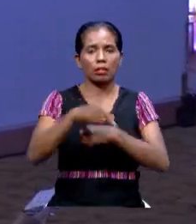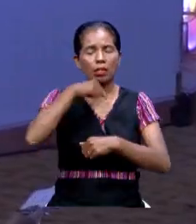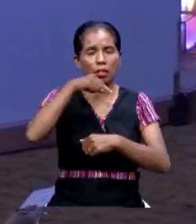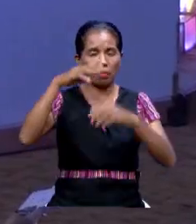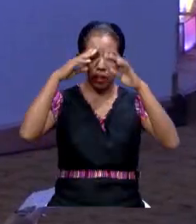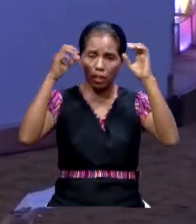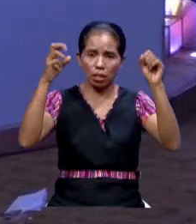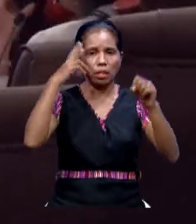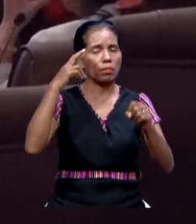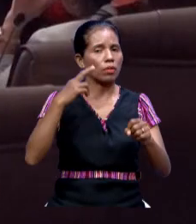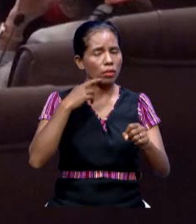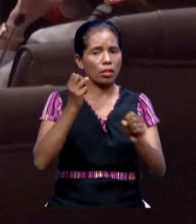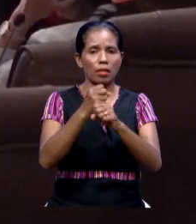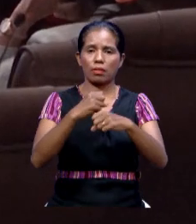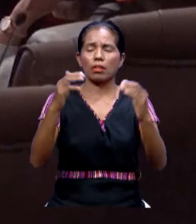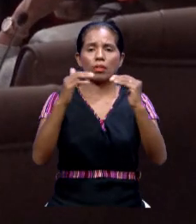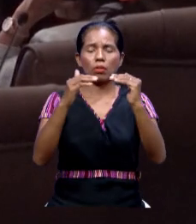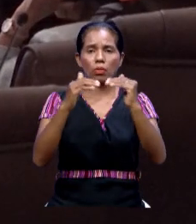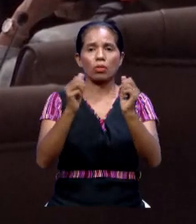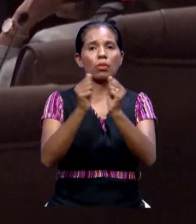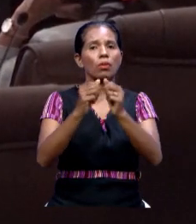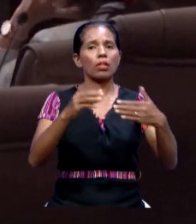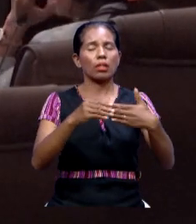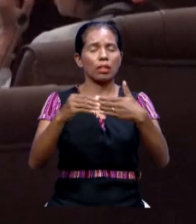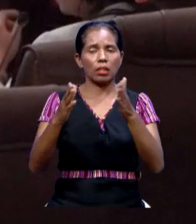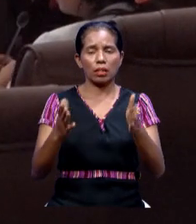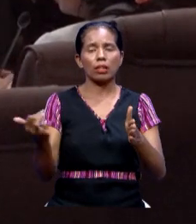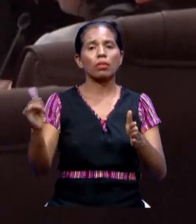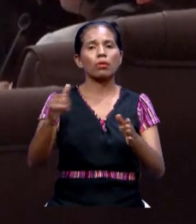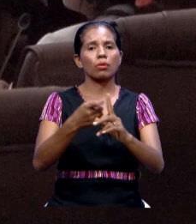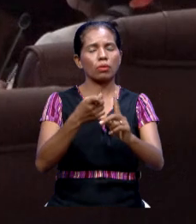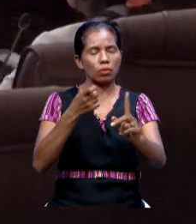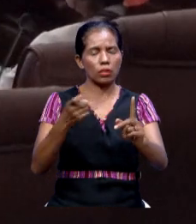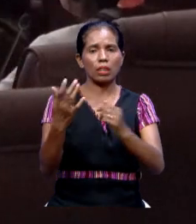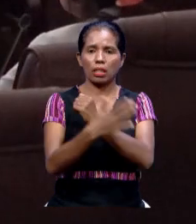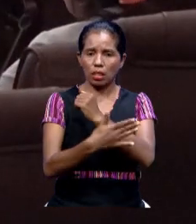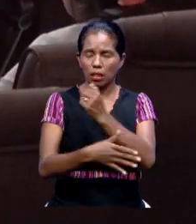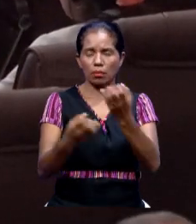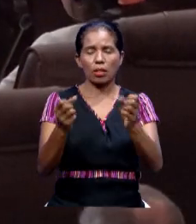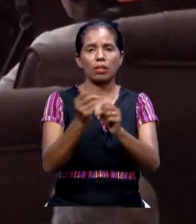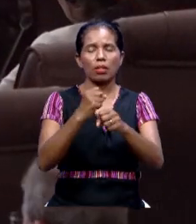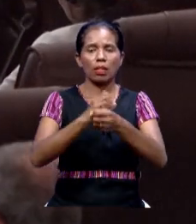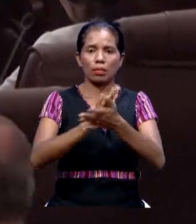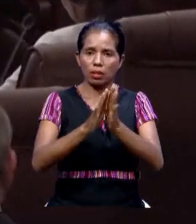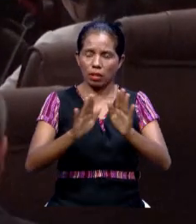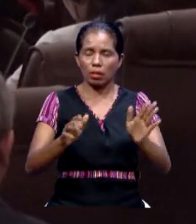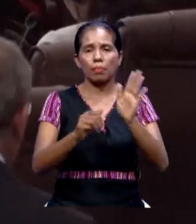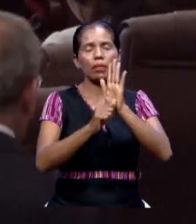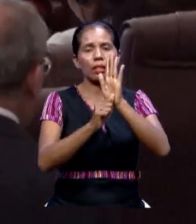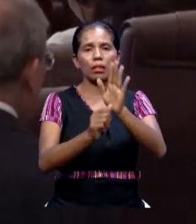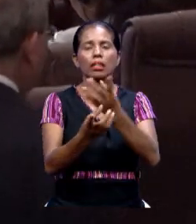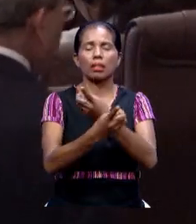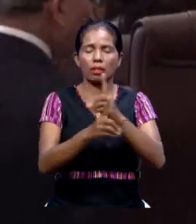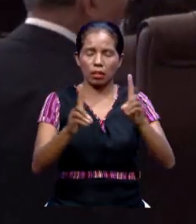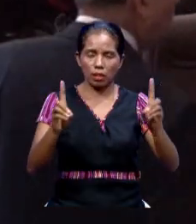Mos halao encontro bilateral ho lider sira husi nasau oi-oing ho dihalo amizade no apresentasaun lalauk demokrasia